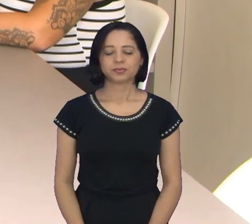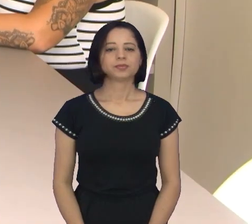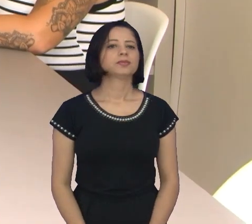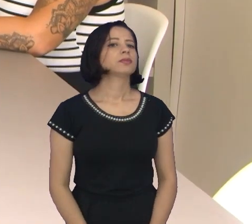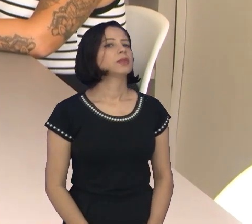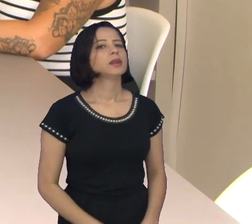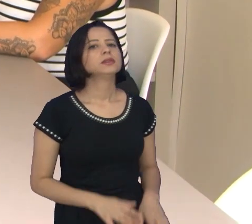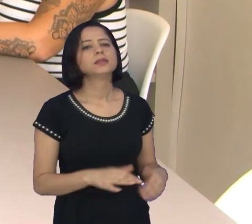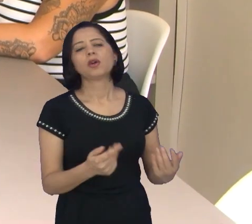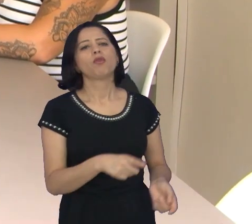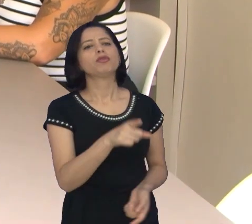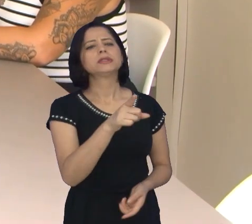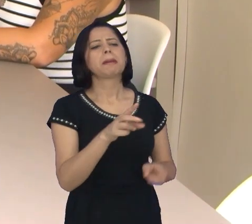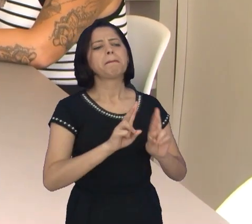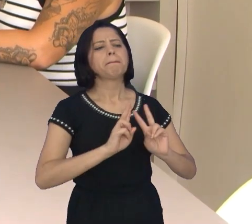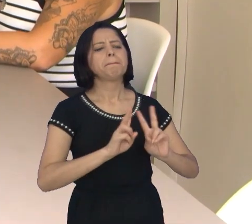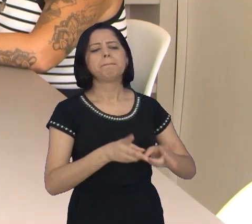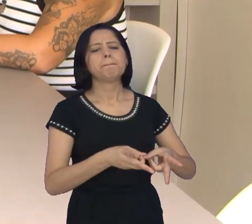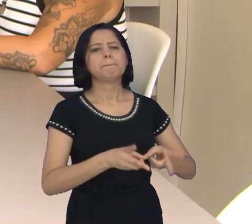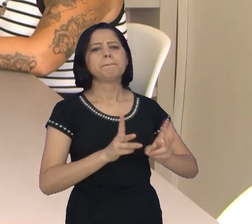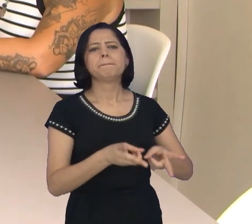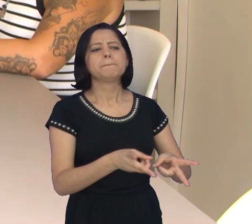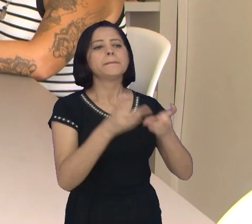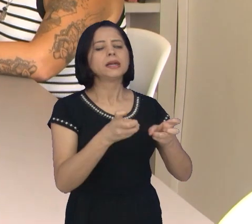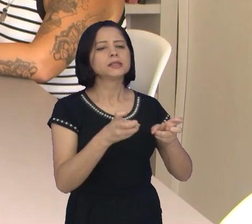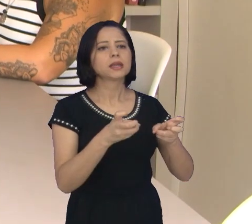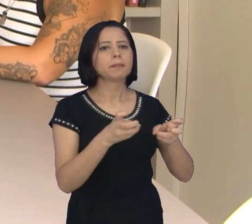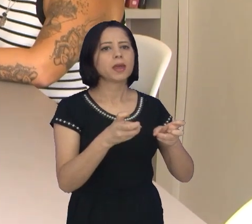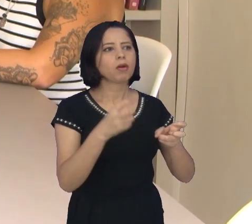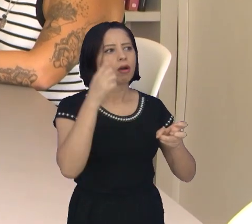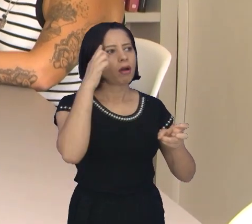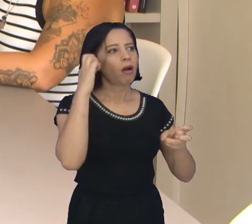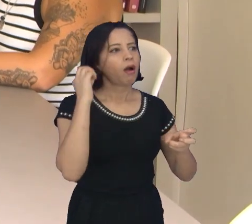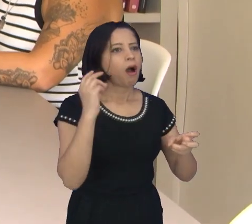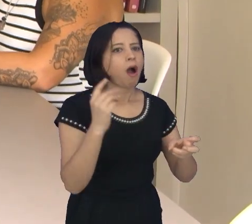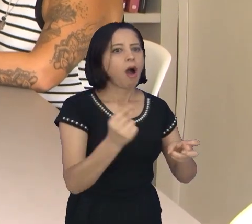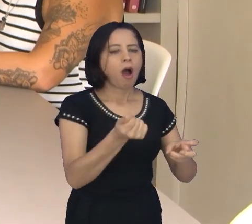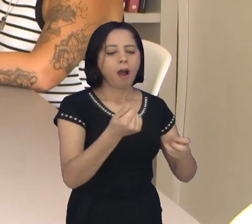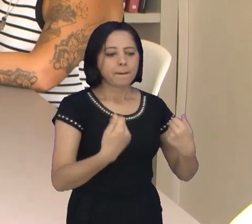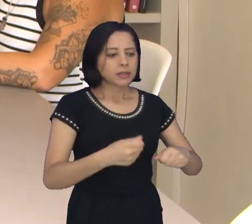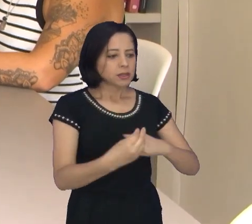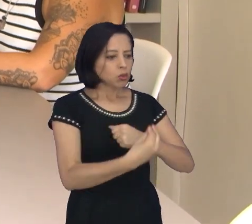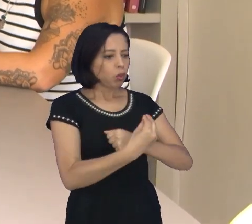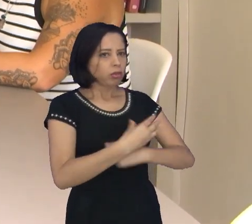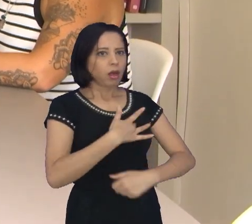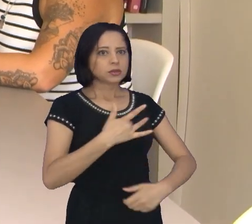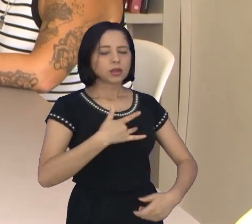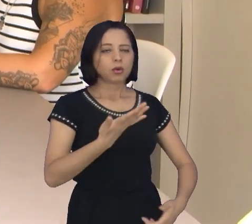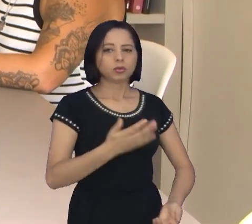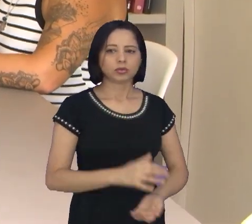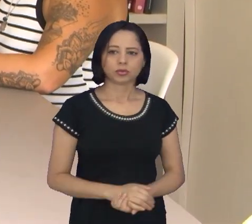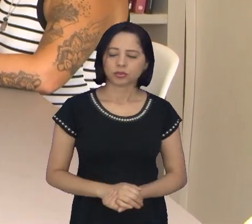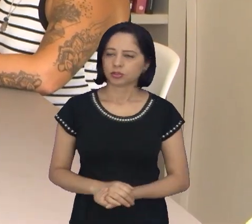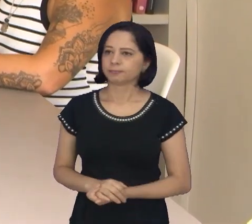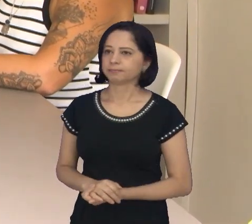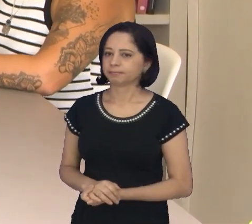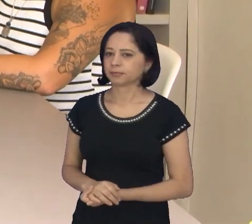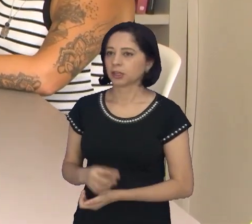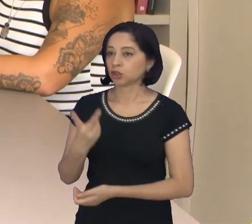que você percebeu que ia acender um sinal de alerta mesmo para você cuidar da sua saúde? Bem,